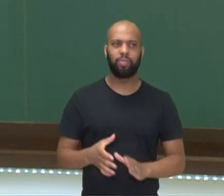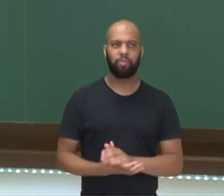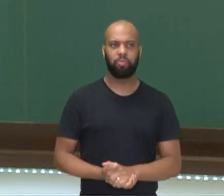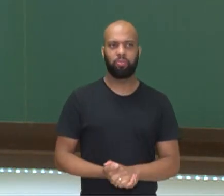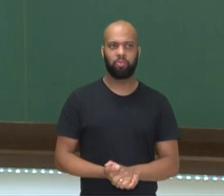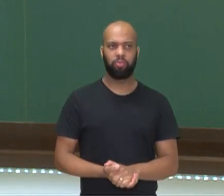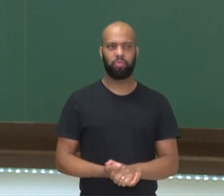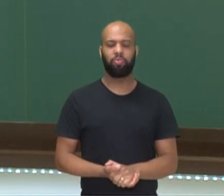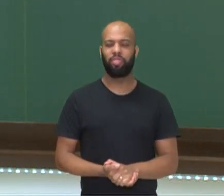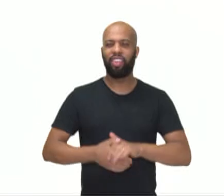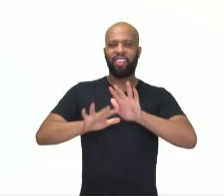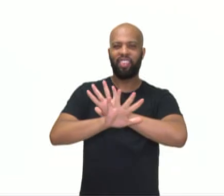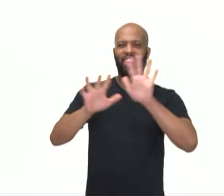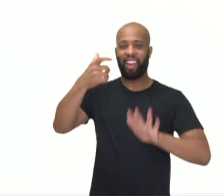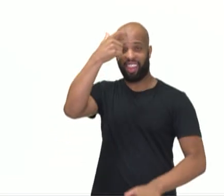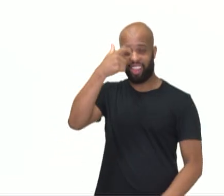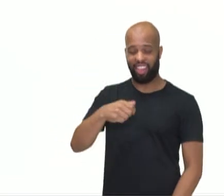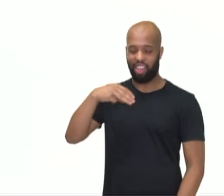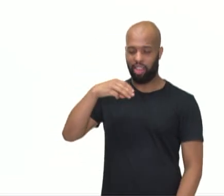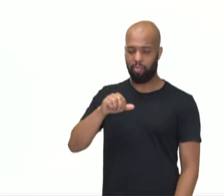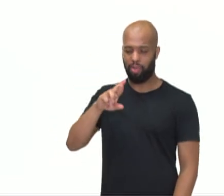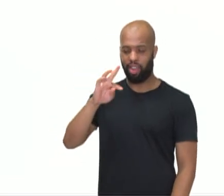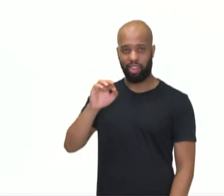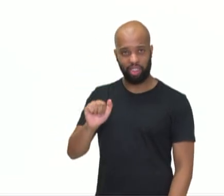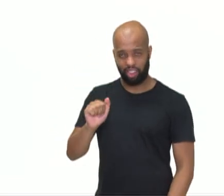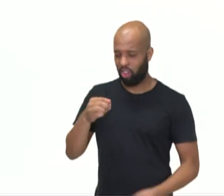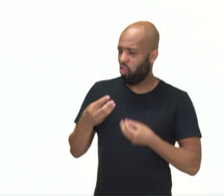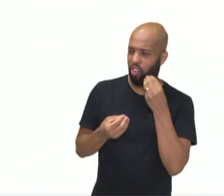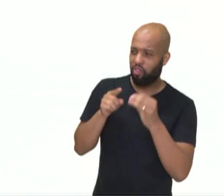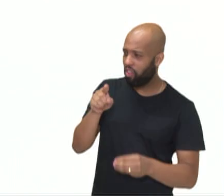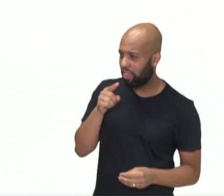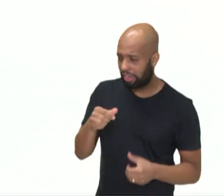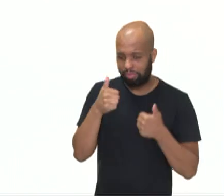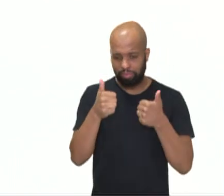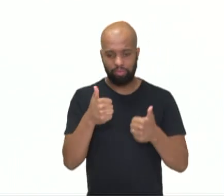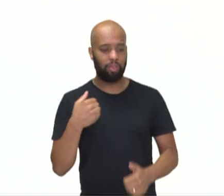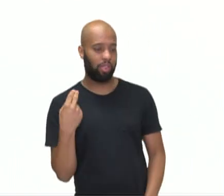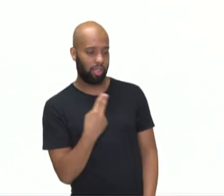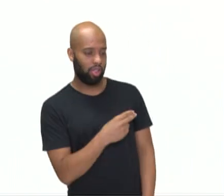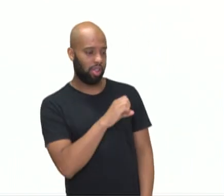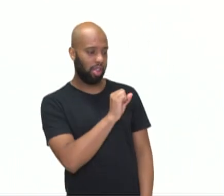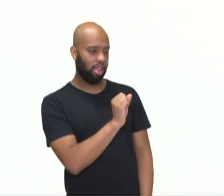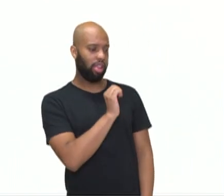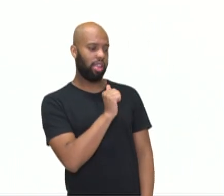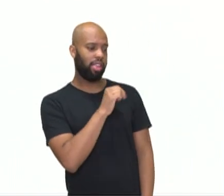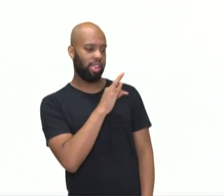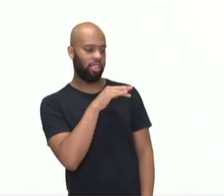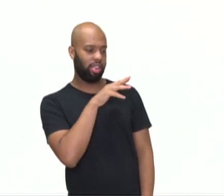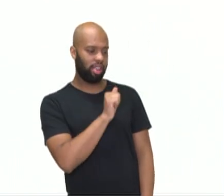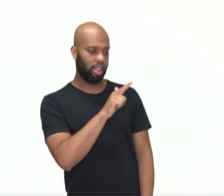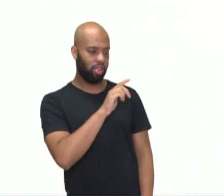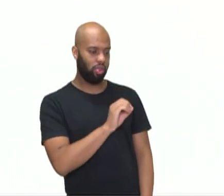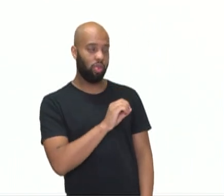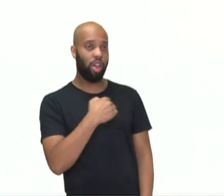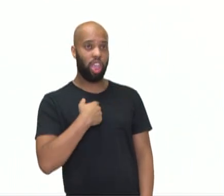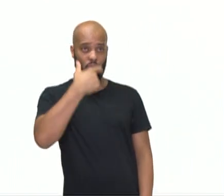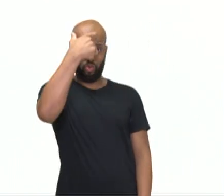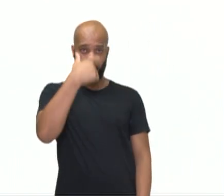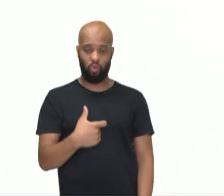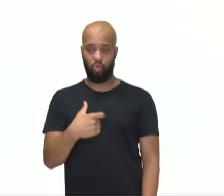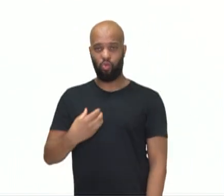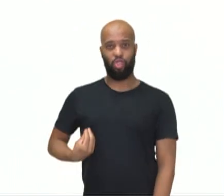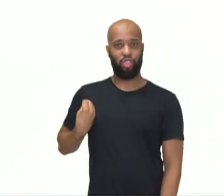Hola, soy Marta, ¿qué tal? Mucho gusto, me llamo Santiago e soy de Panamá.